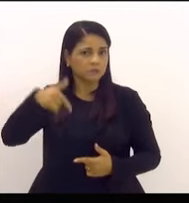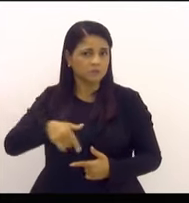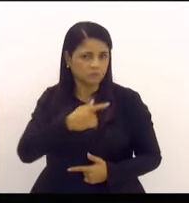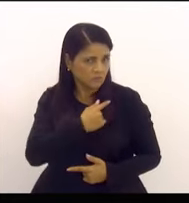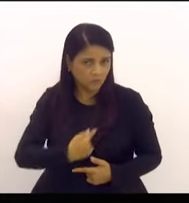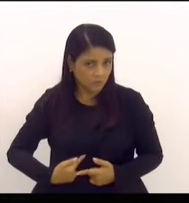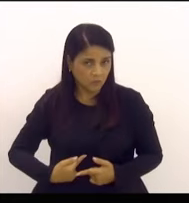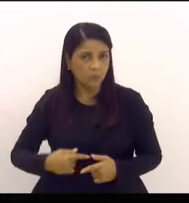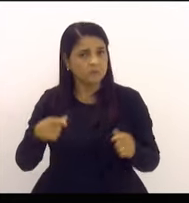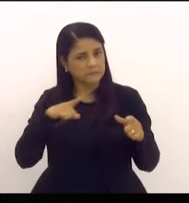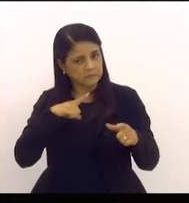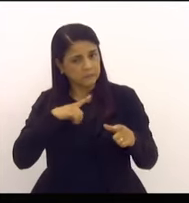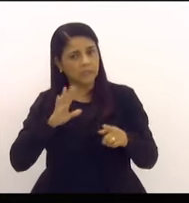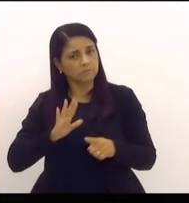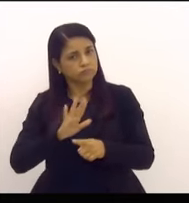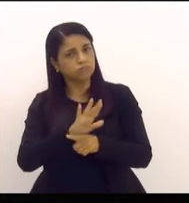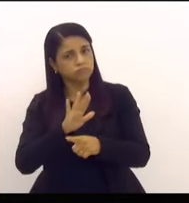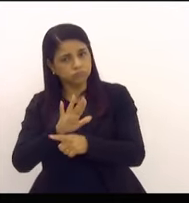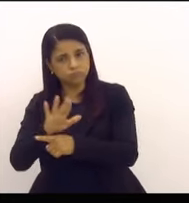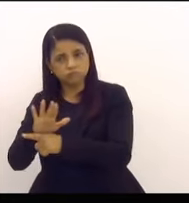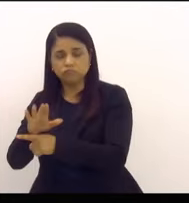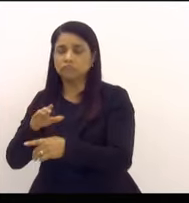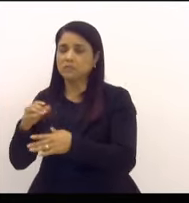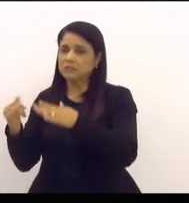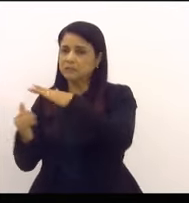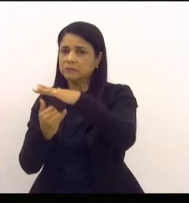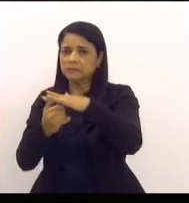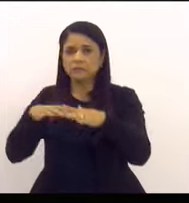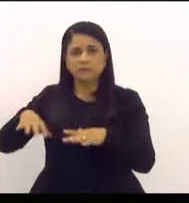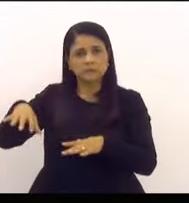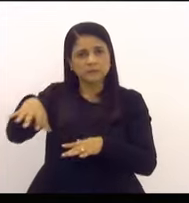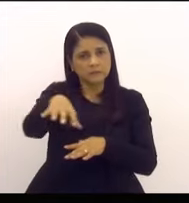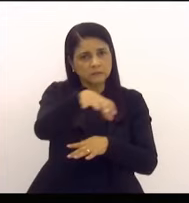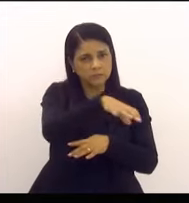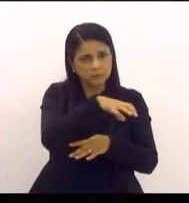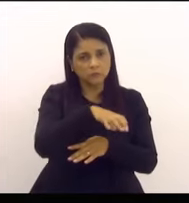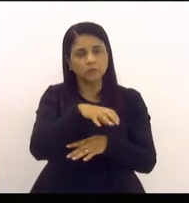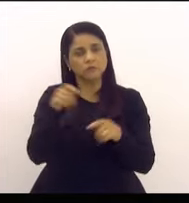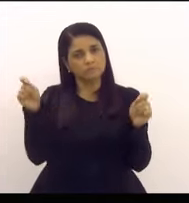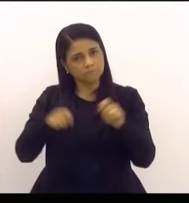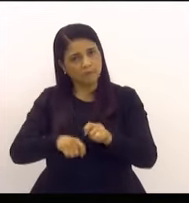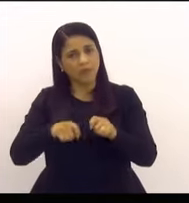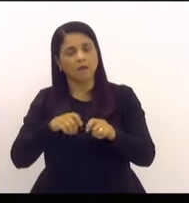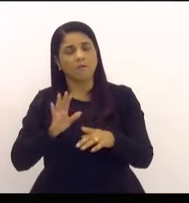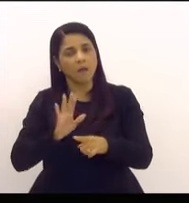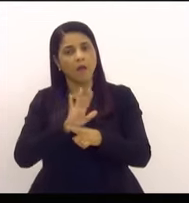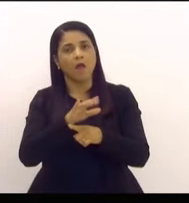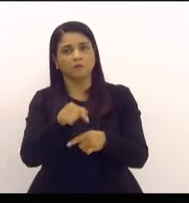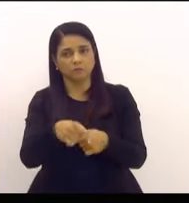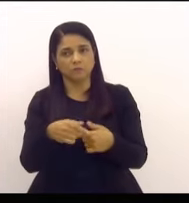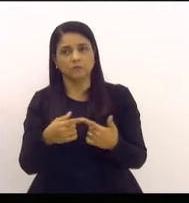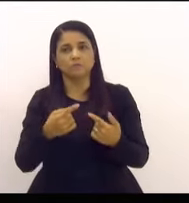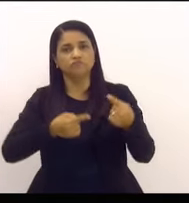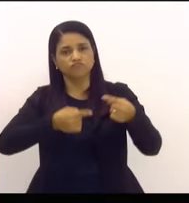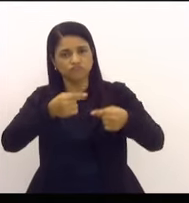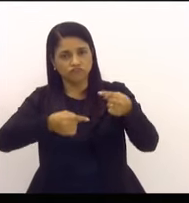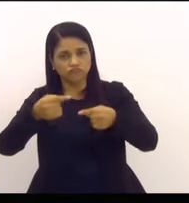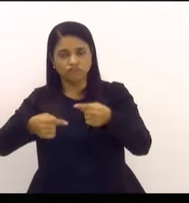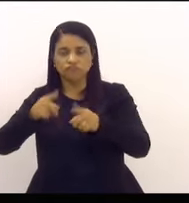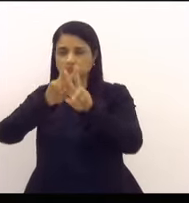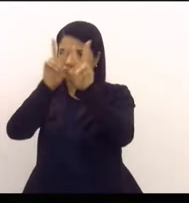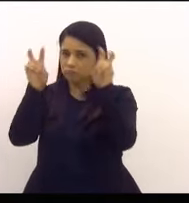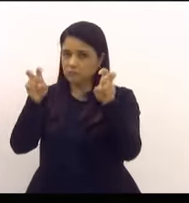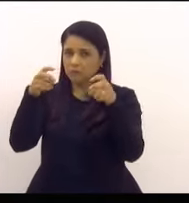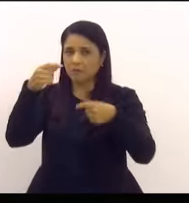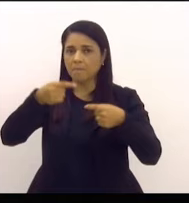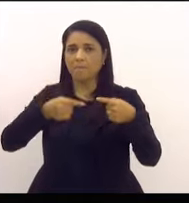Nós temos muitas contribuições de outros setores da sociedade a ser dado. Então, venho aqui para discutir essa matéria